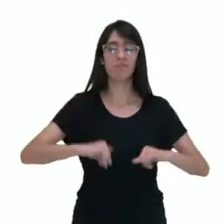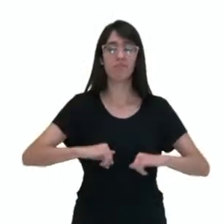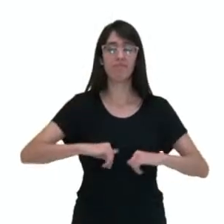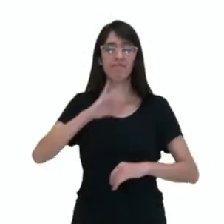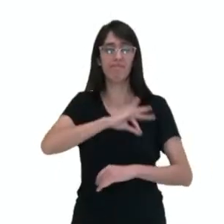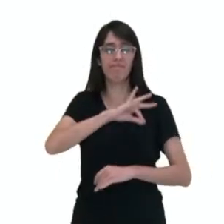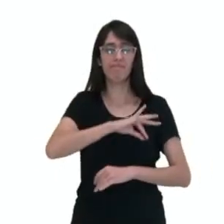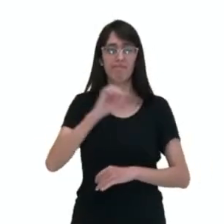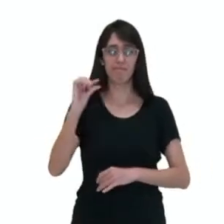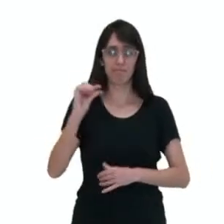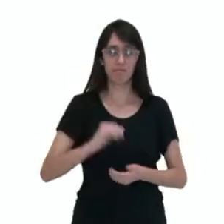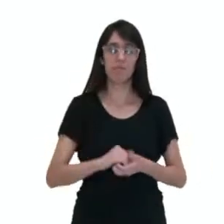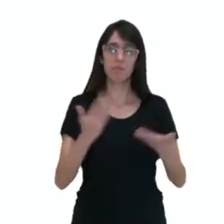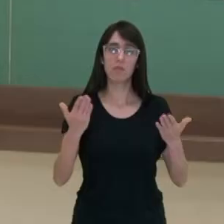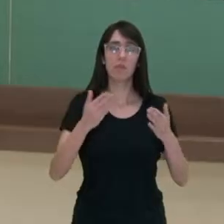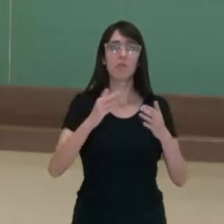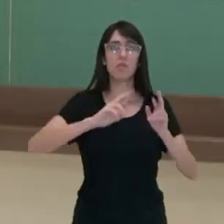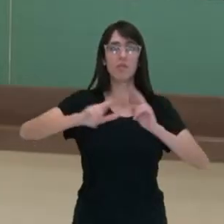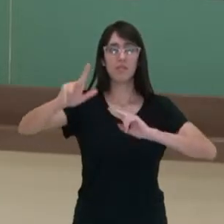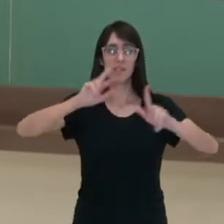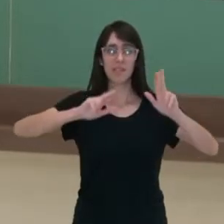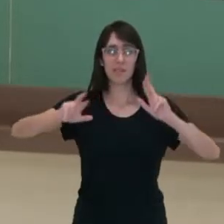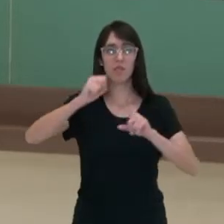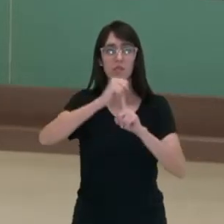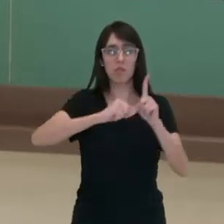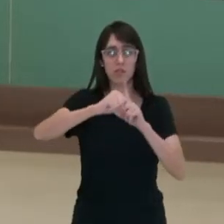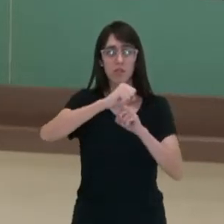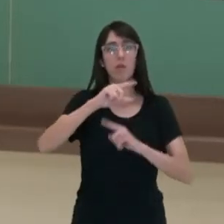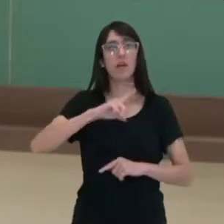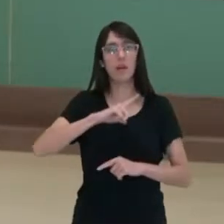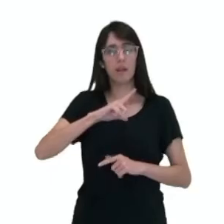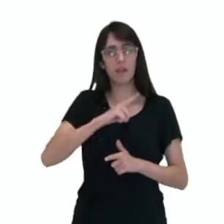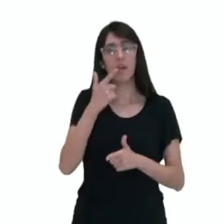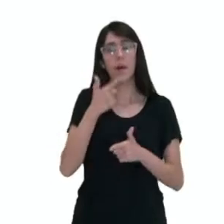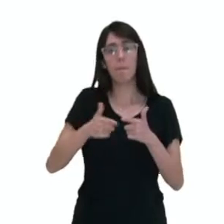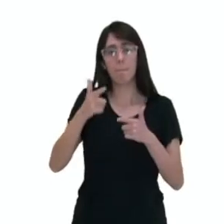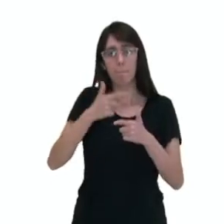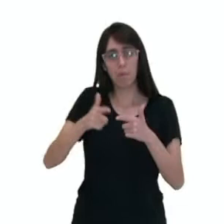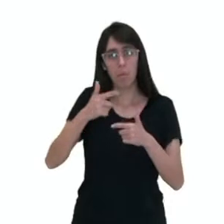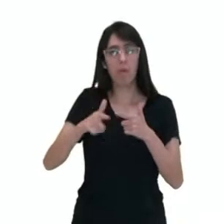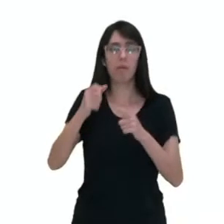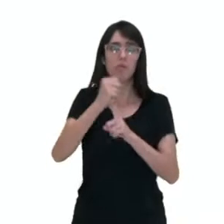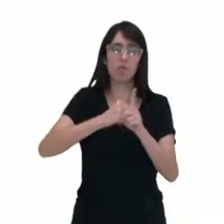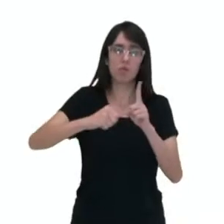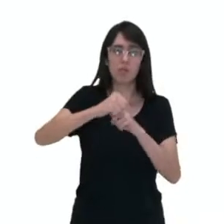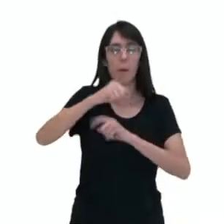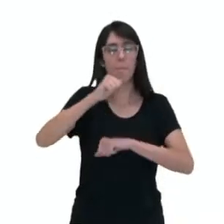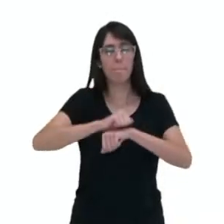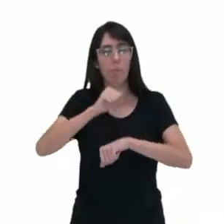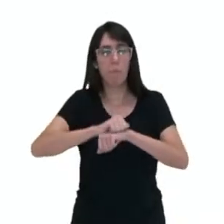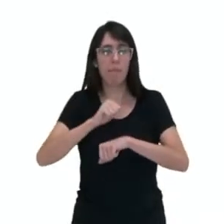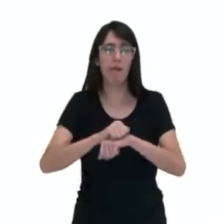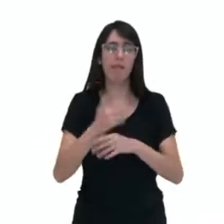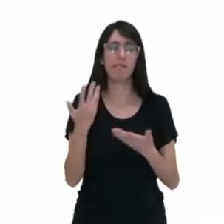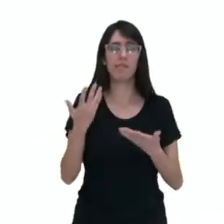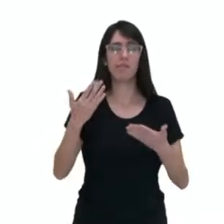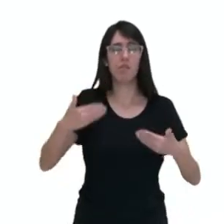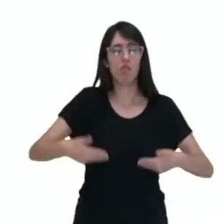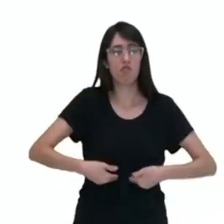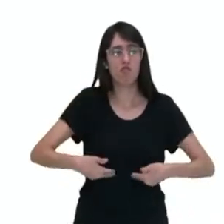Desigualdade social, portanto, gera problemas e conflitos sociais como pobreza e miséria,